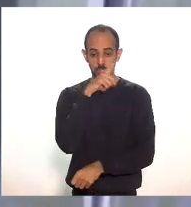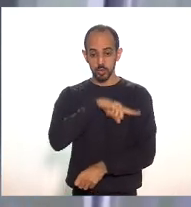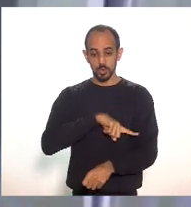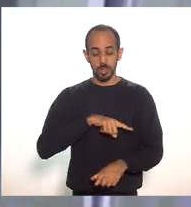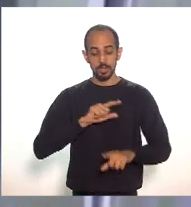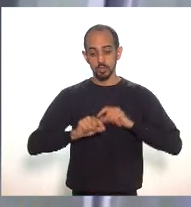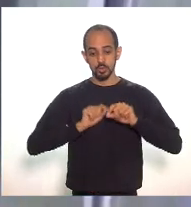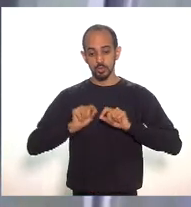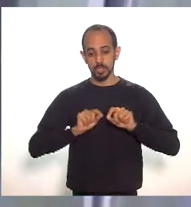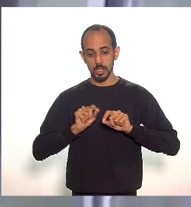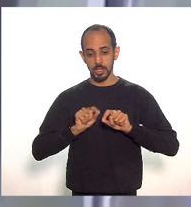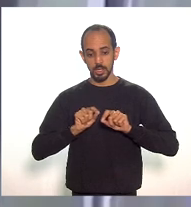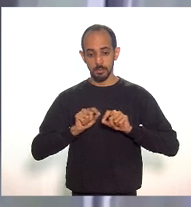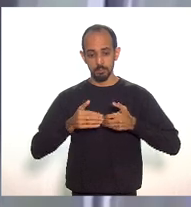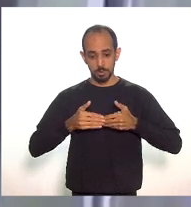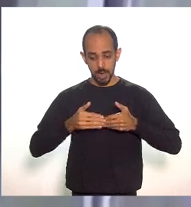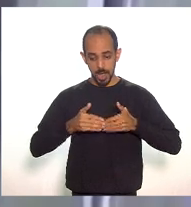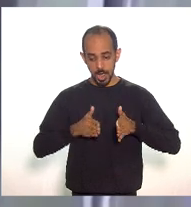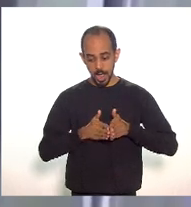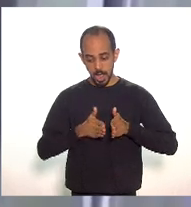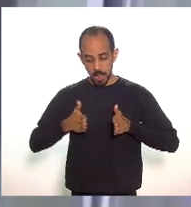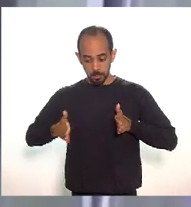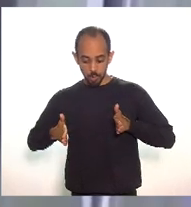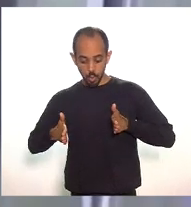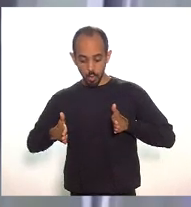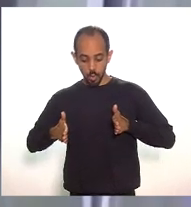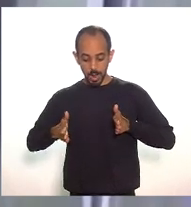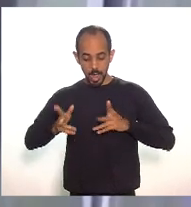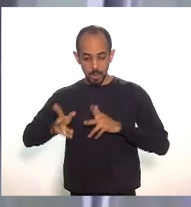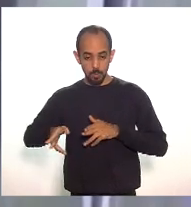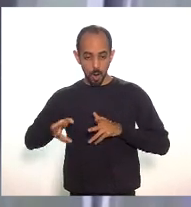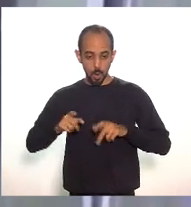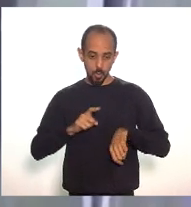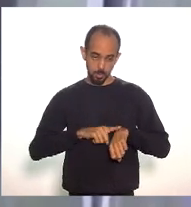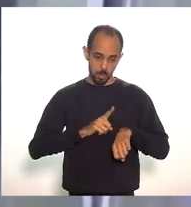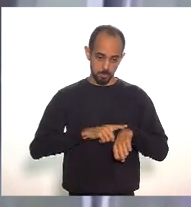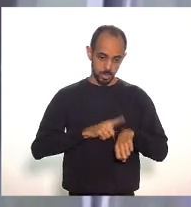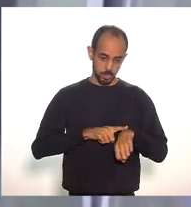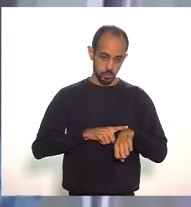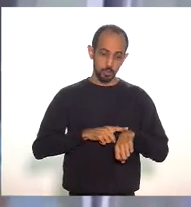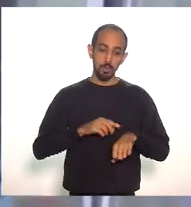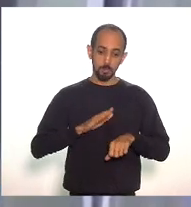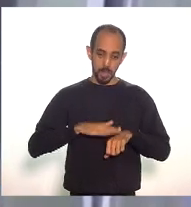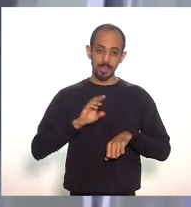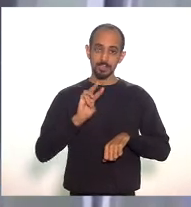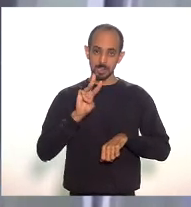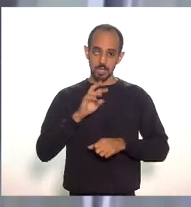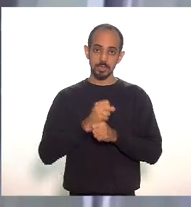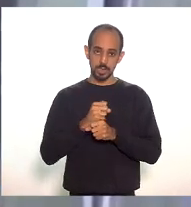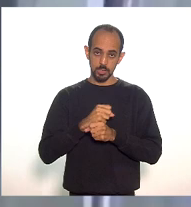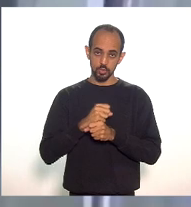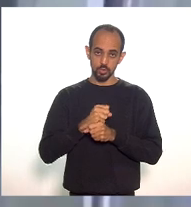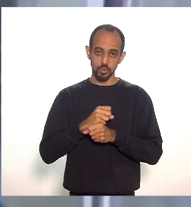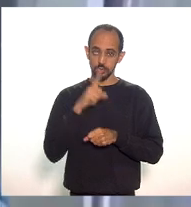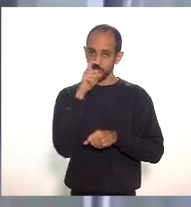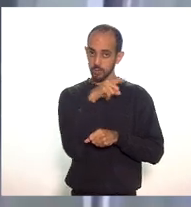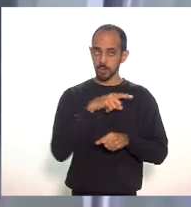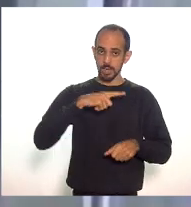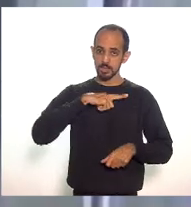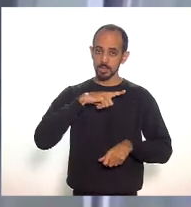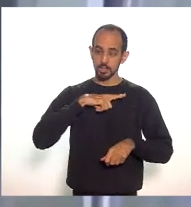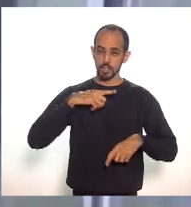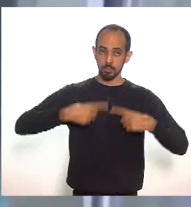para ter a prorrogação desse regime por igual período por outros três anos dificuldades que eram